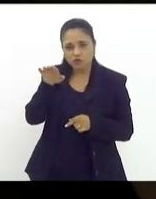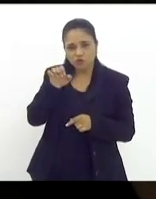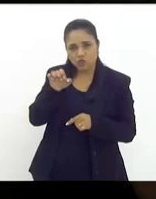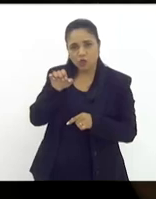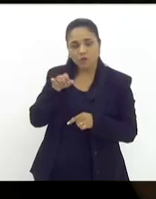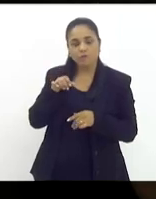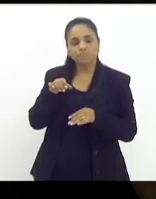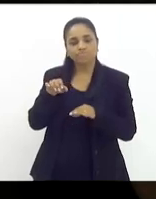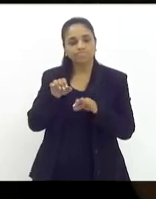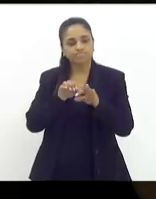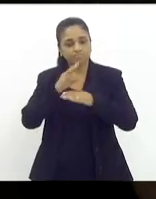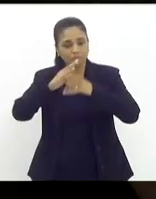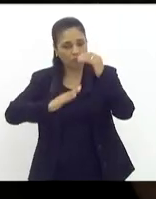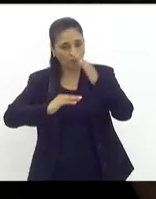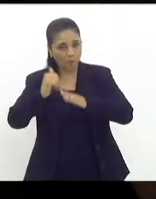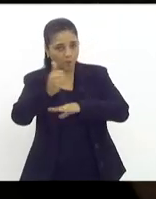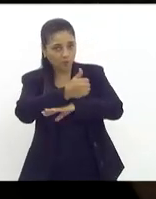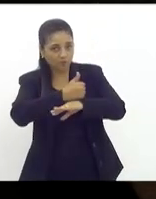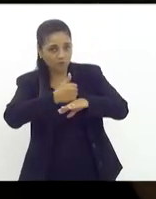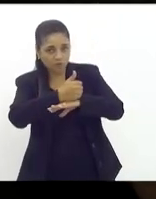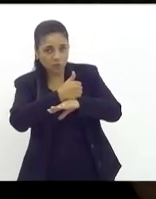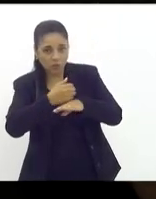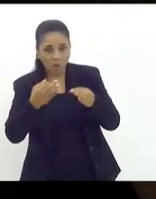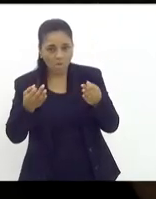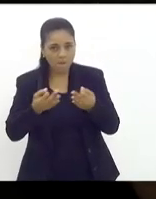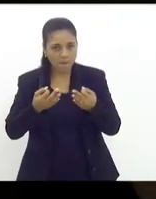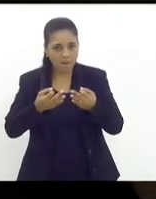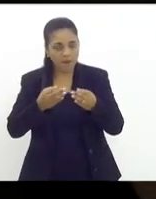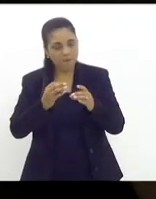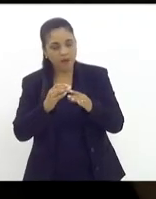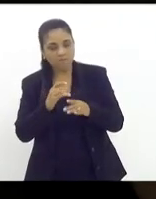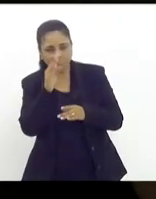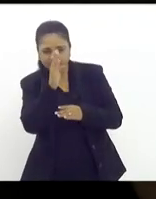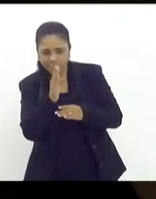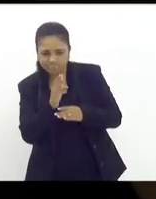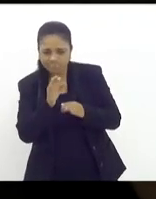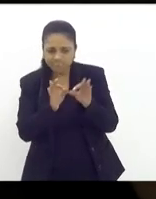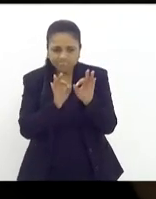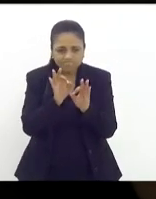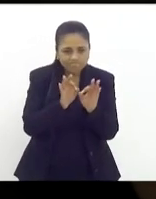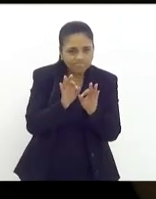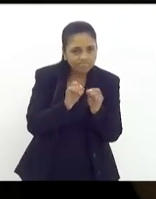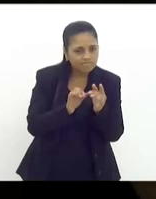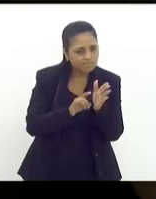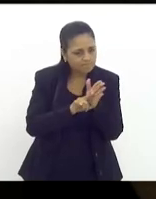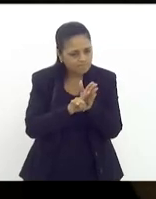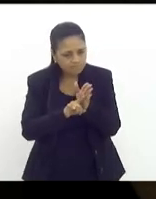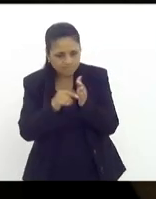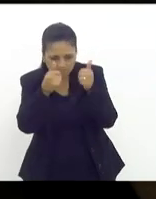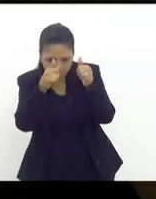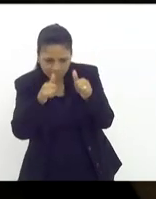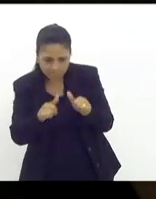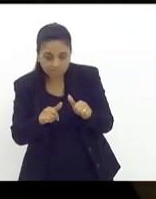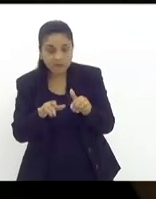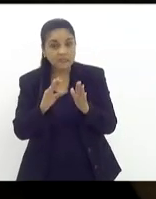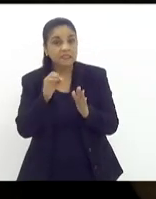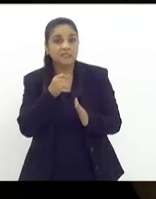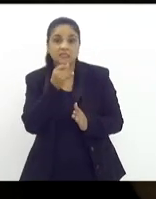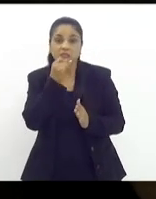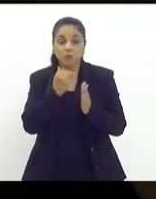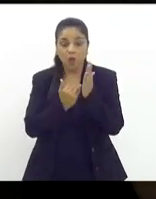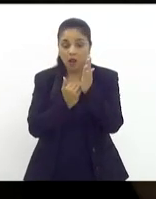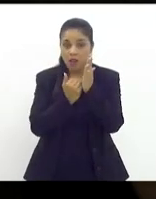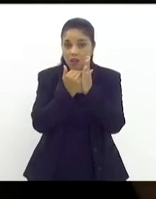estrutural, apesar de ser engenheiro, ter CREA. Se os elevadores tiverem com problema na